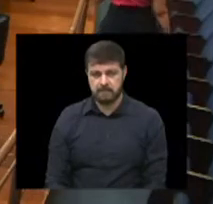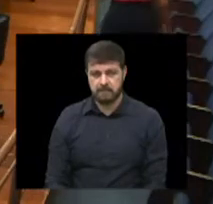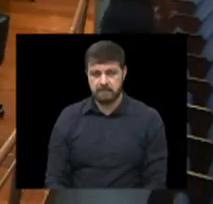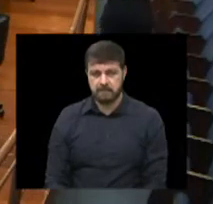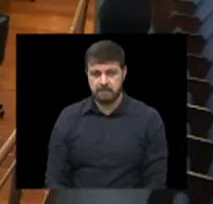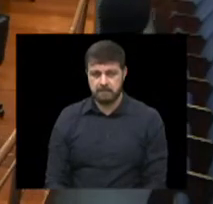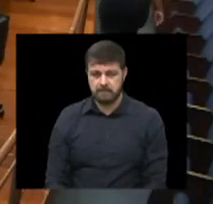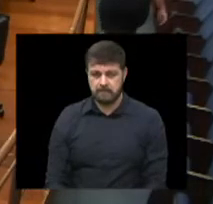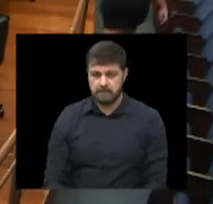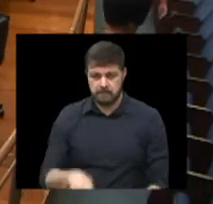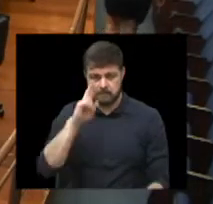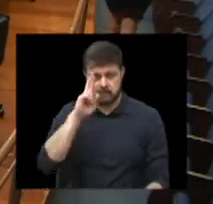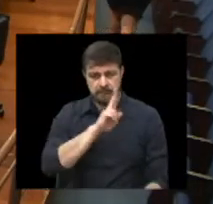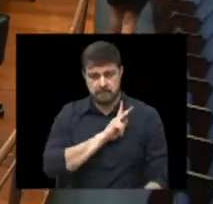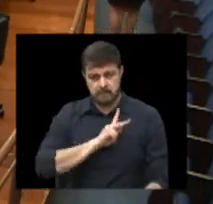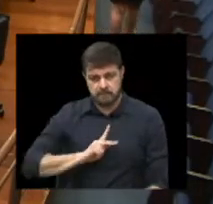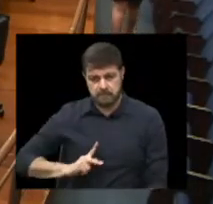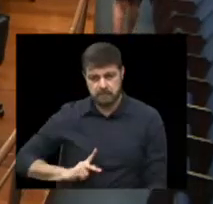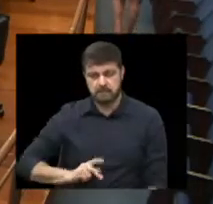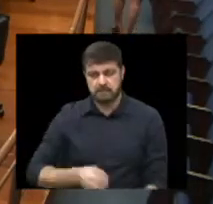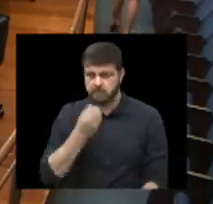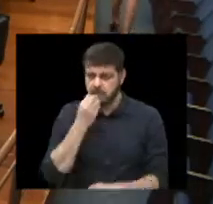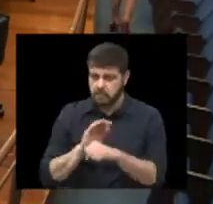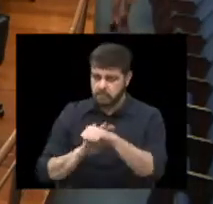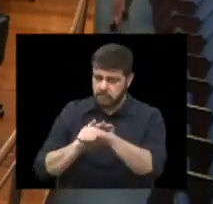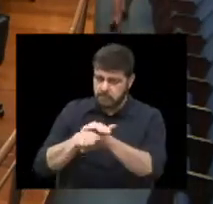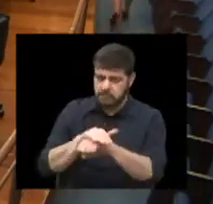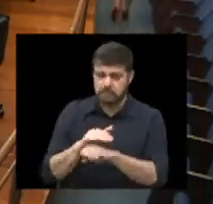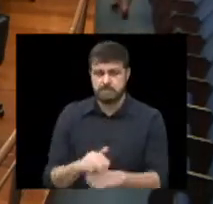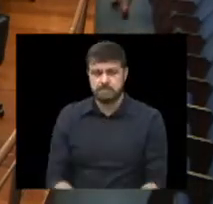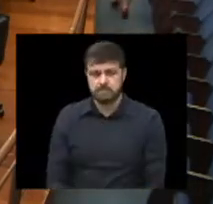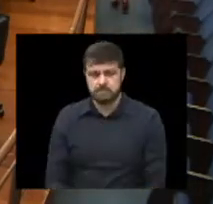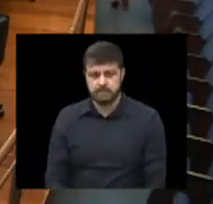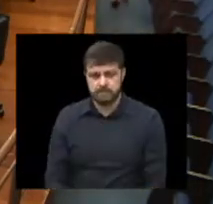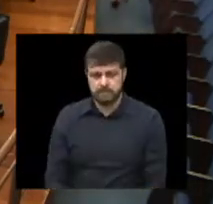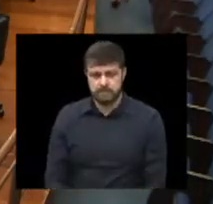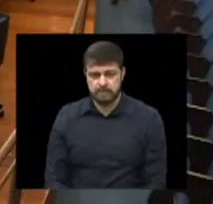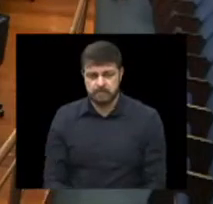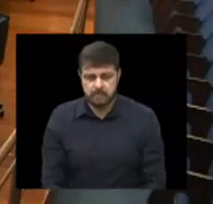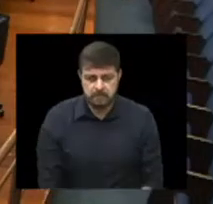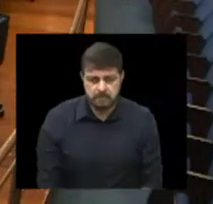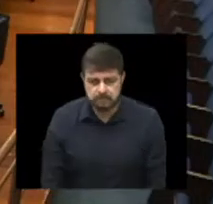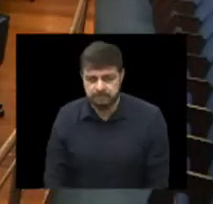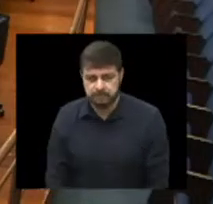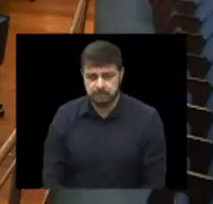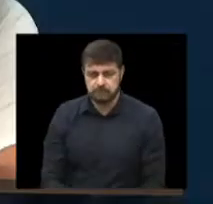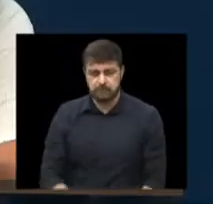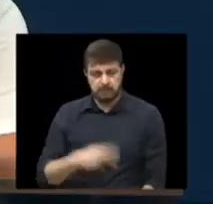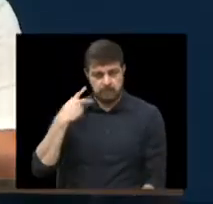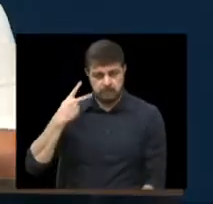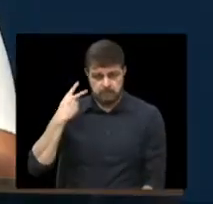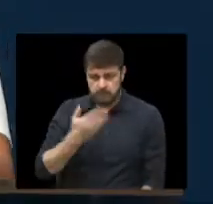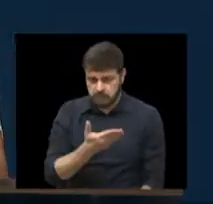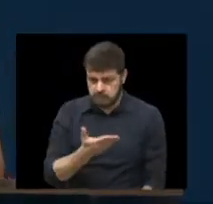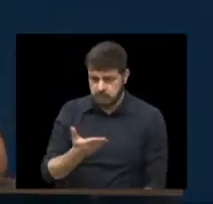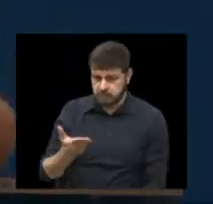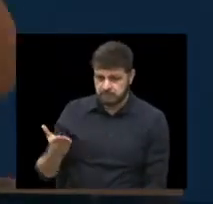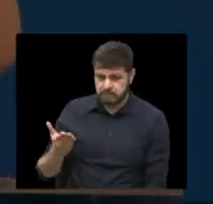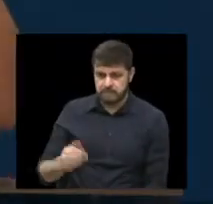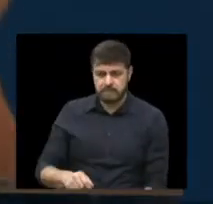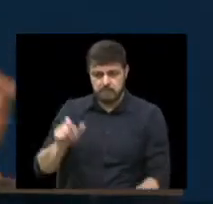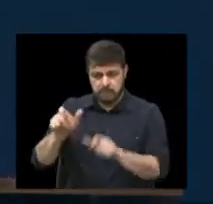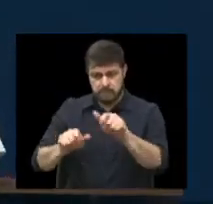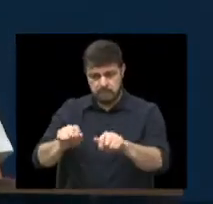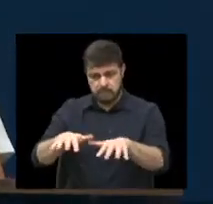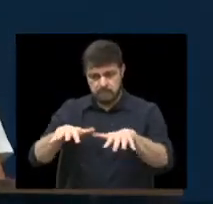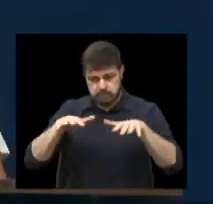Alô? Senhor presidente. Boa noite, senhor presidente. Boa noite, senhores vereadores. Público